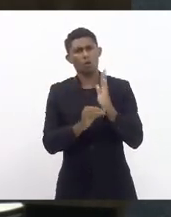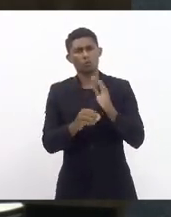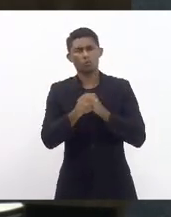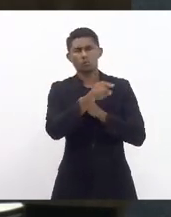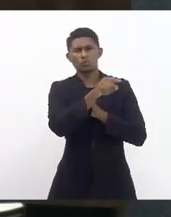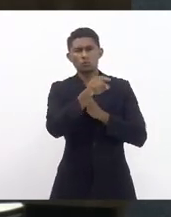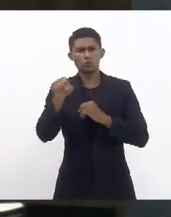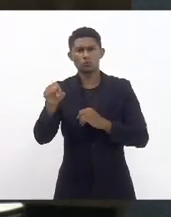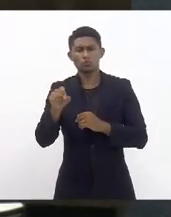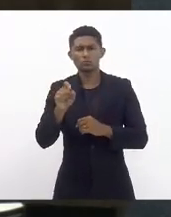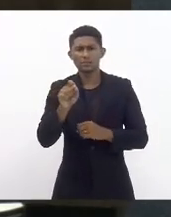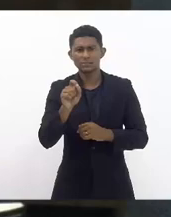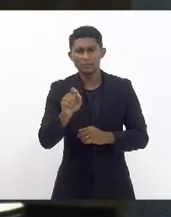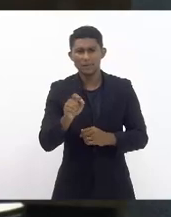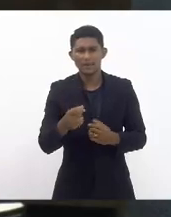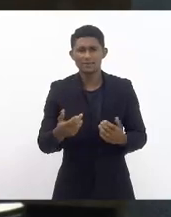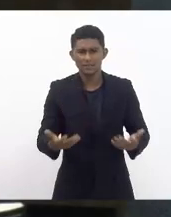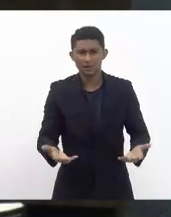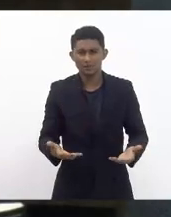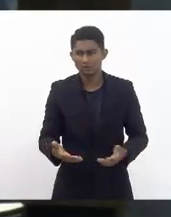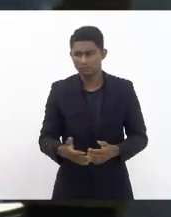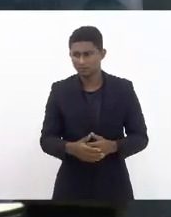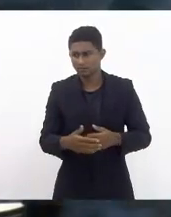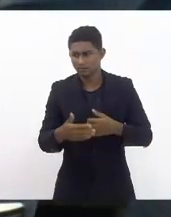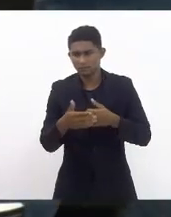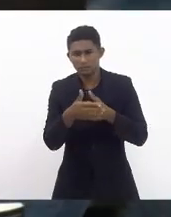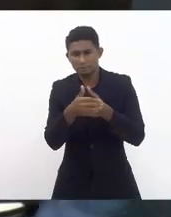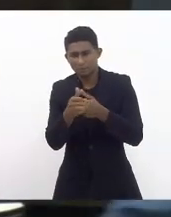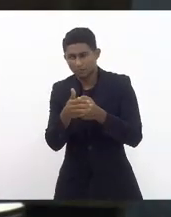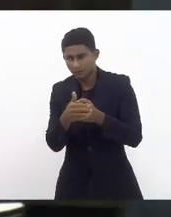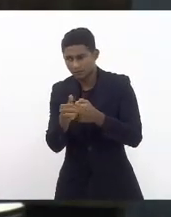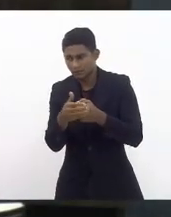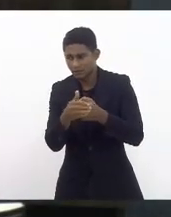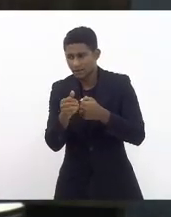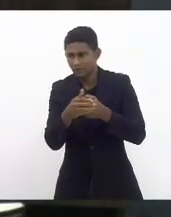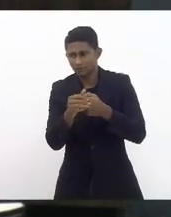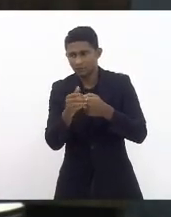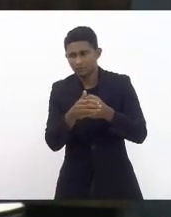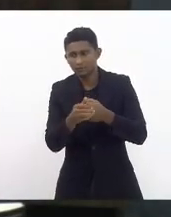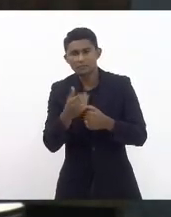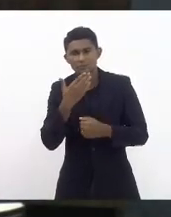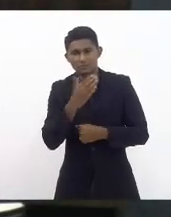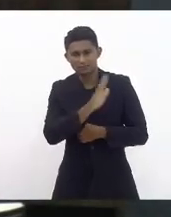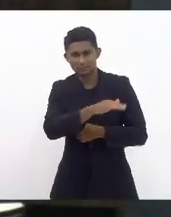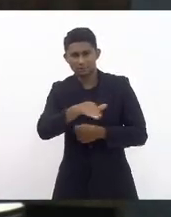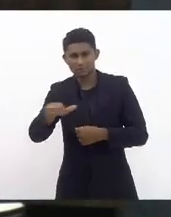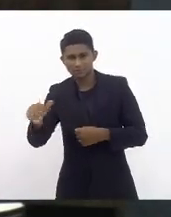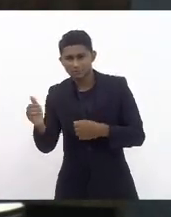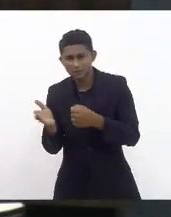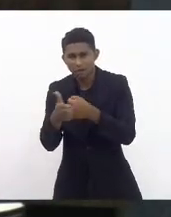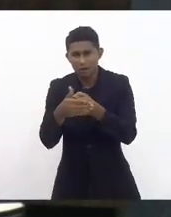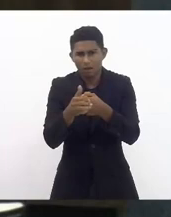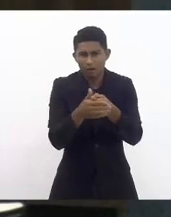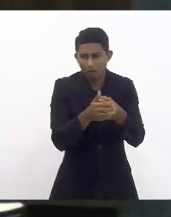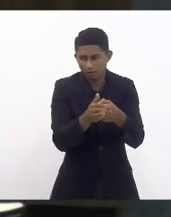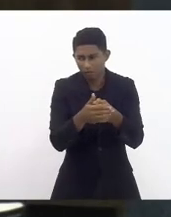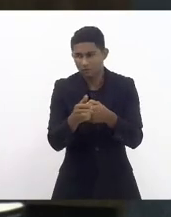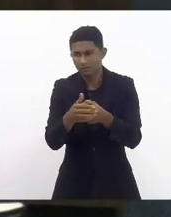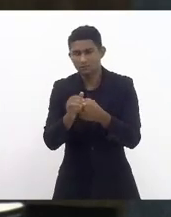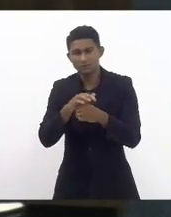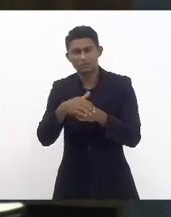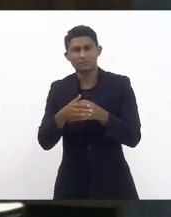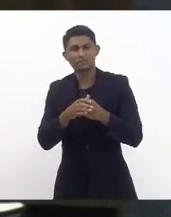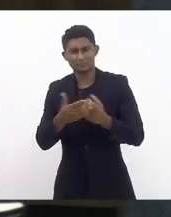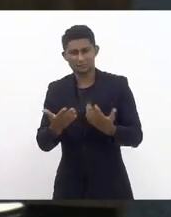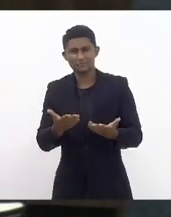prática da pedofilia, da naturalização de atos